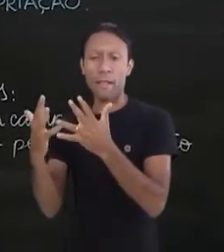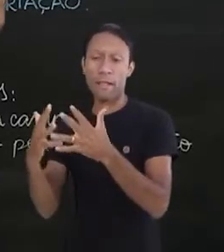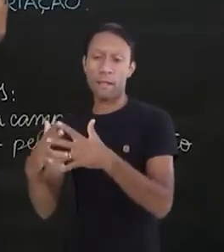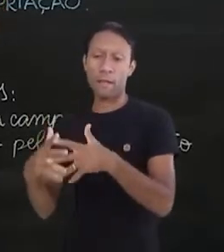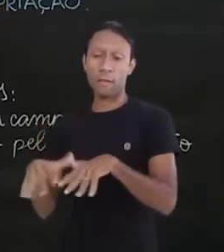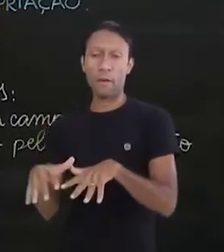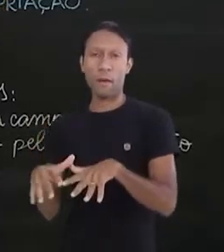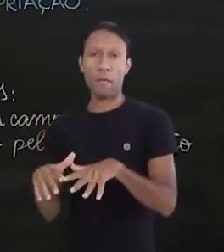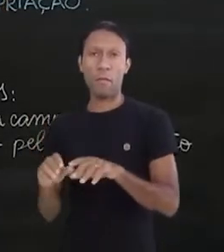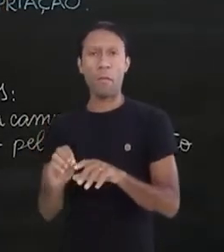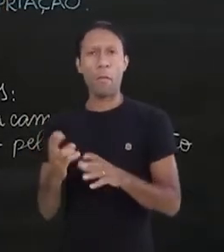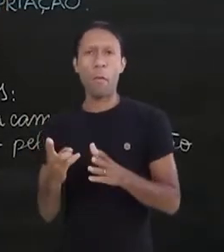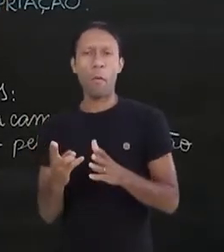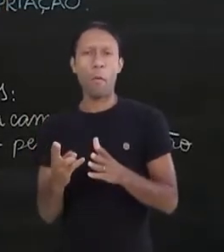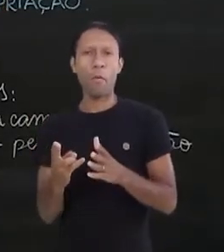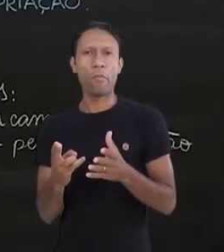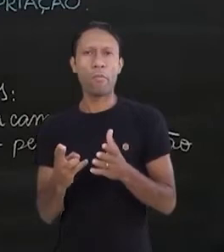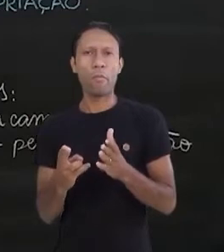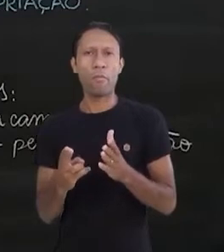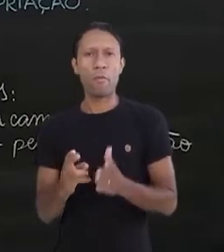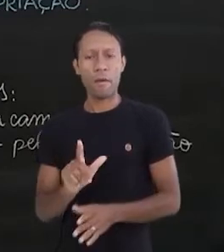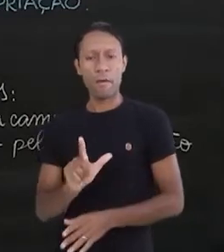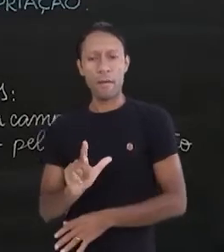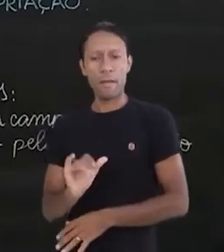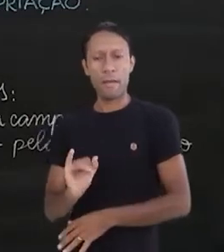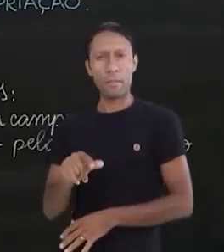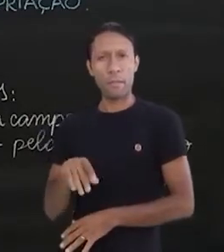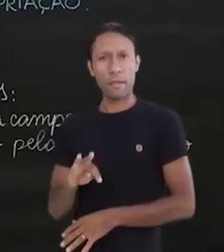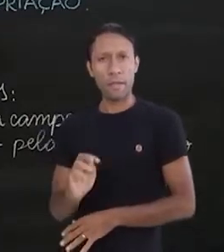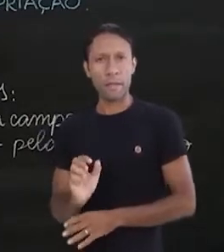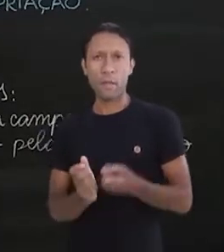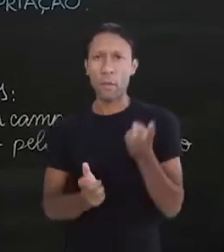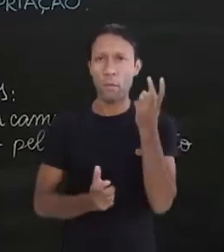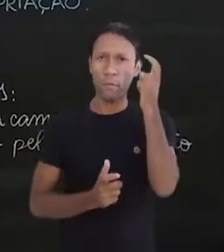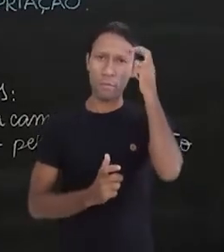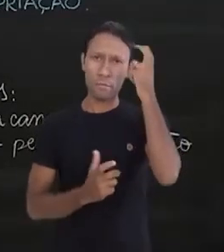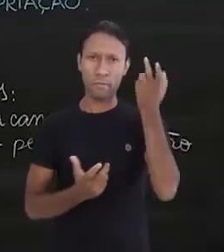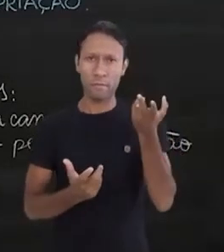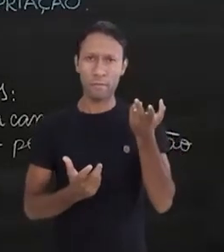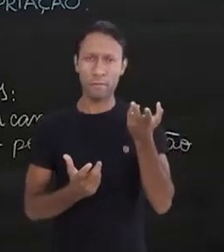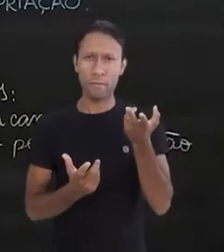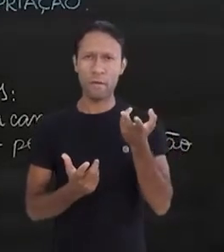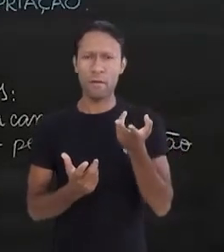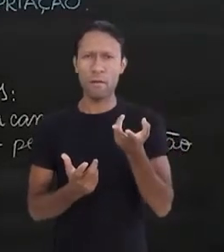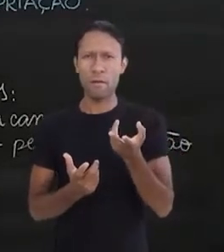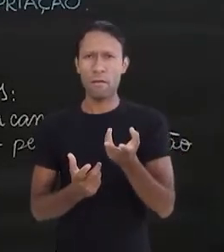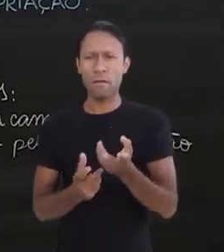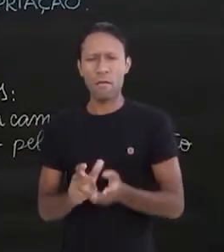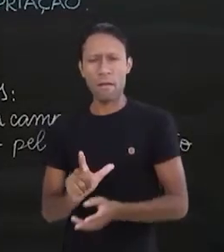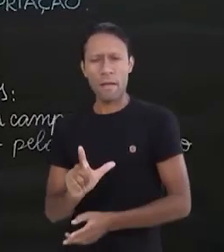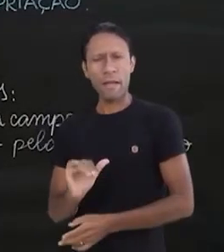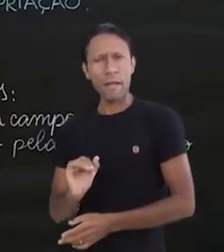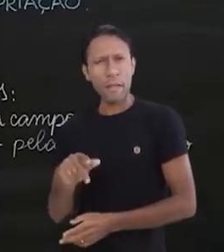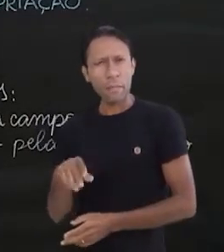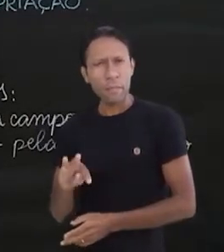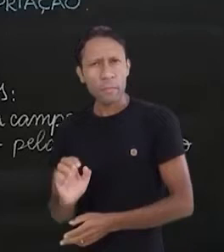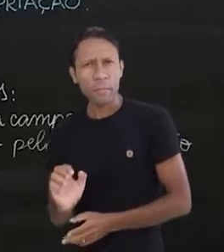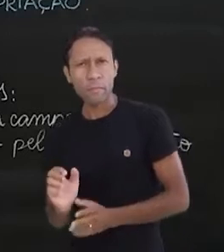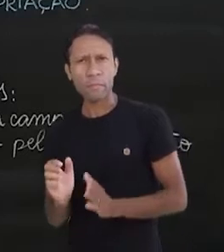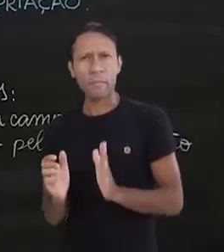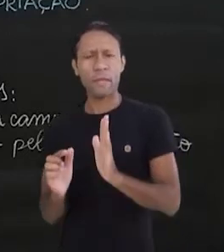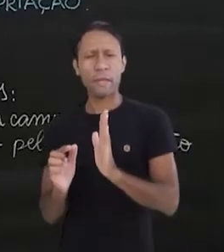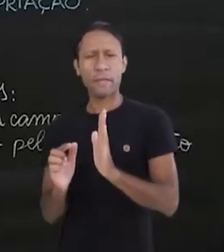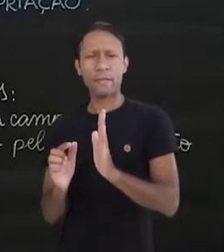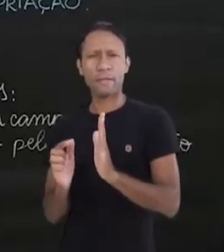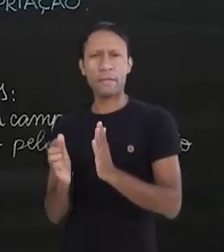limite artificial, também chamado de limite cultural na geografia. Quando a gente fala em limite natural, vamos pensar na